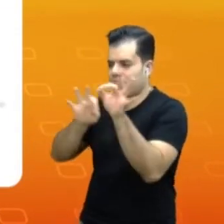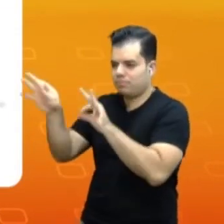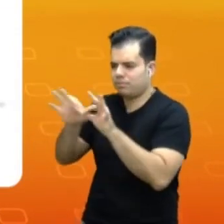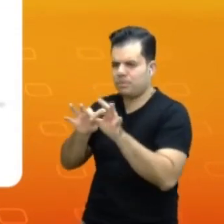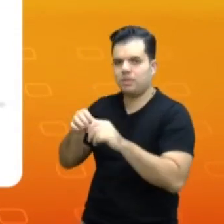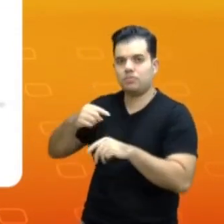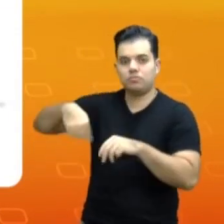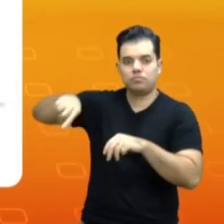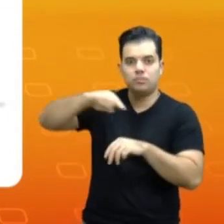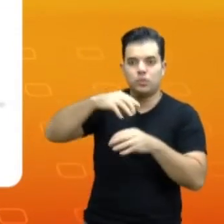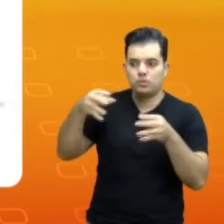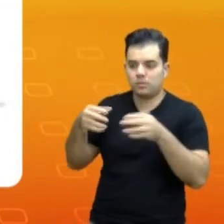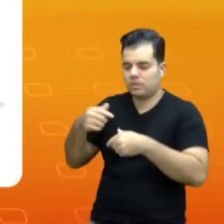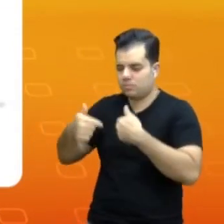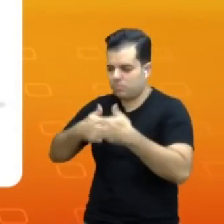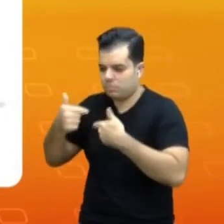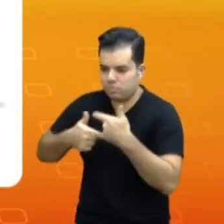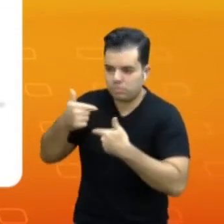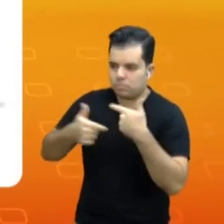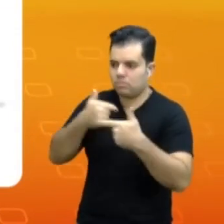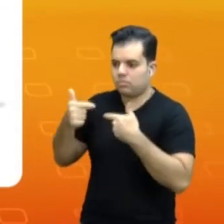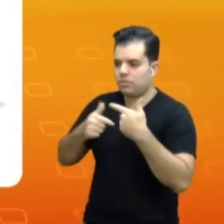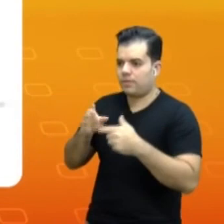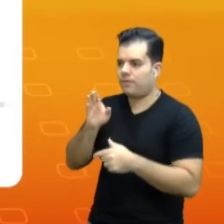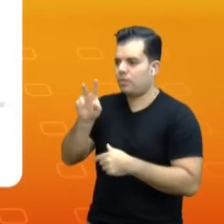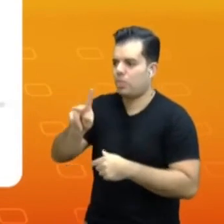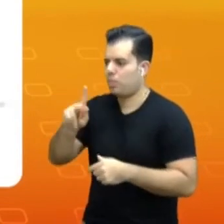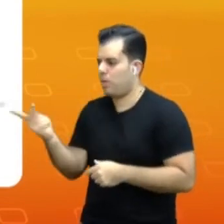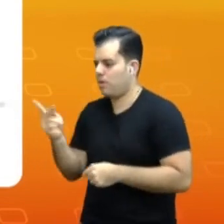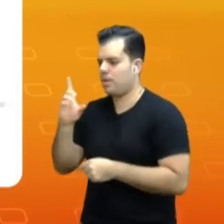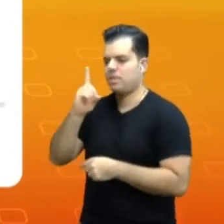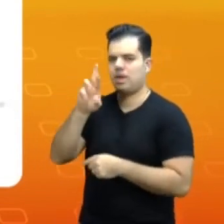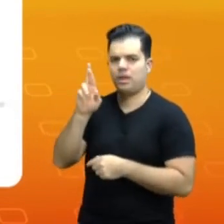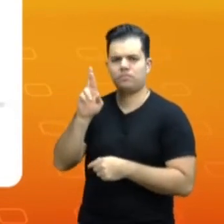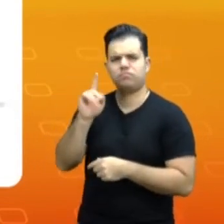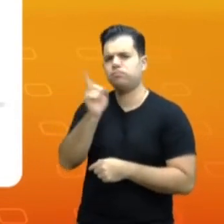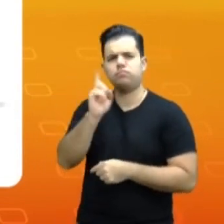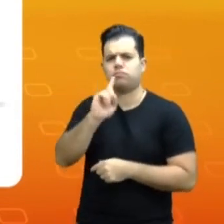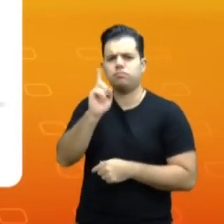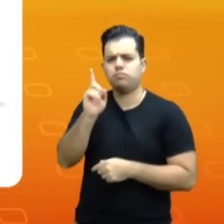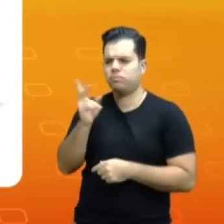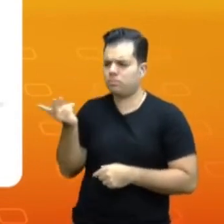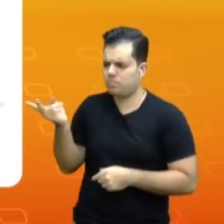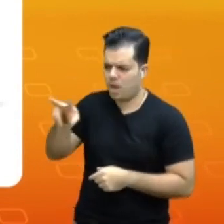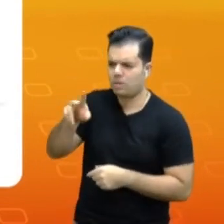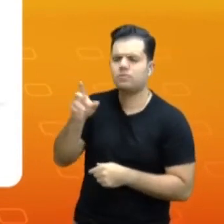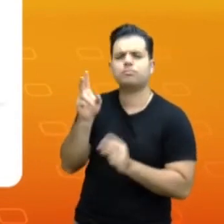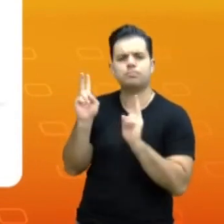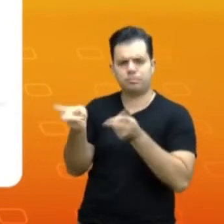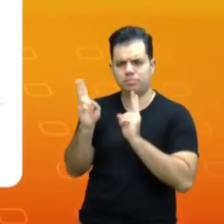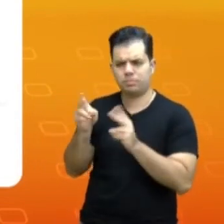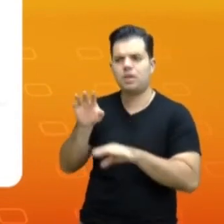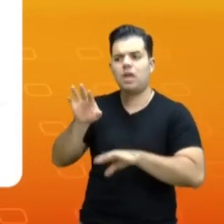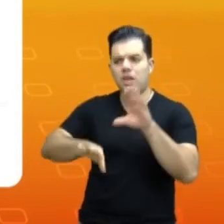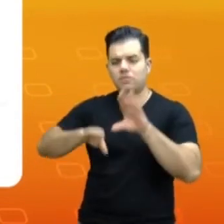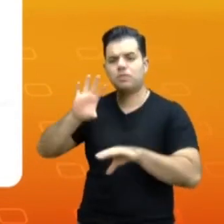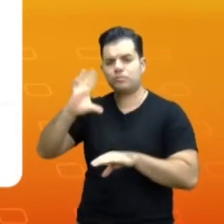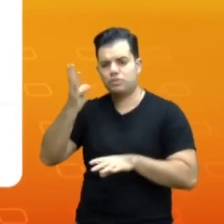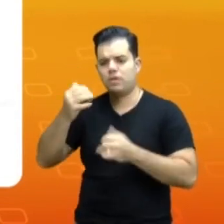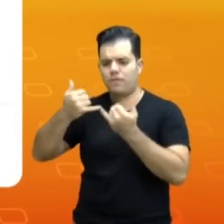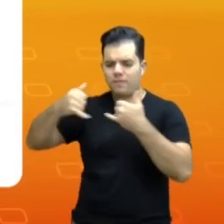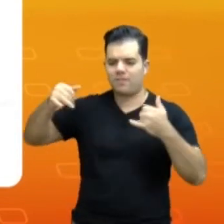nenhum momento durante os jogos ir para o DR, né? A gente obviamente teve situações na fibra ali, mas